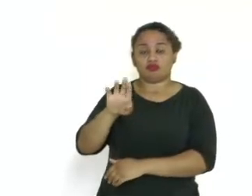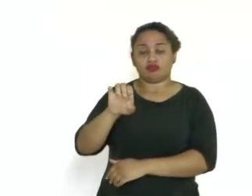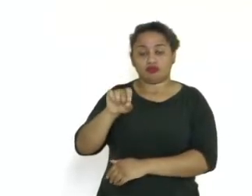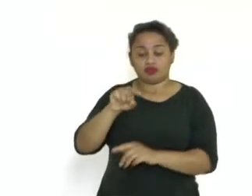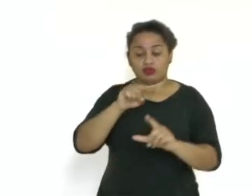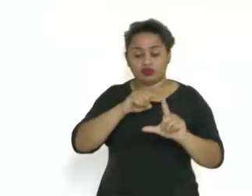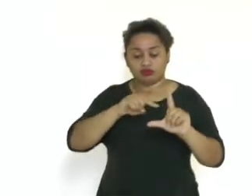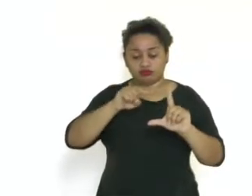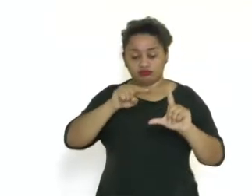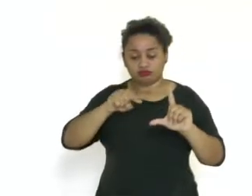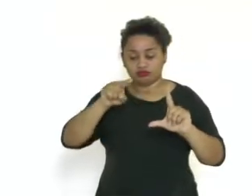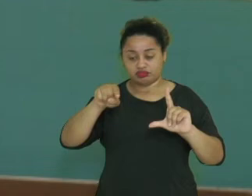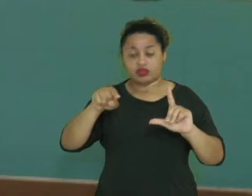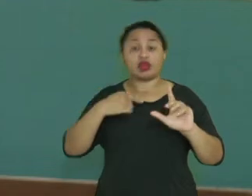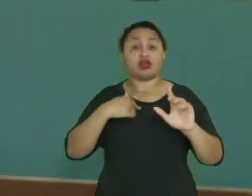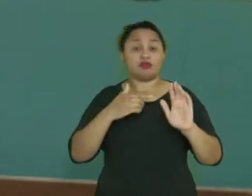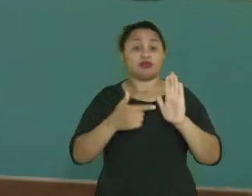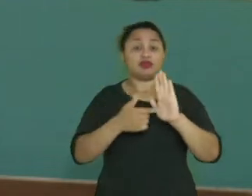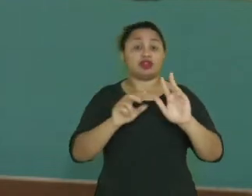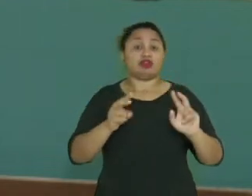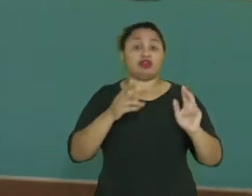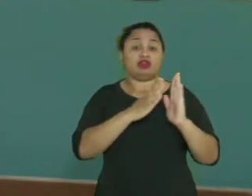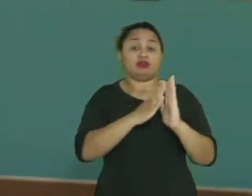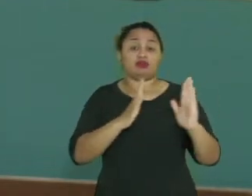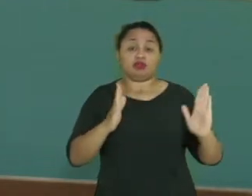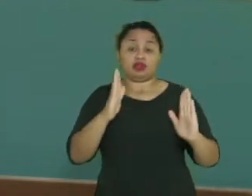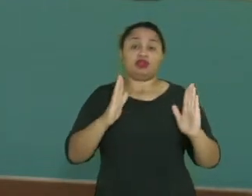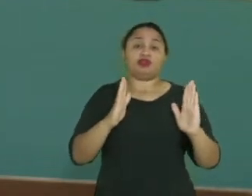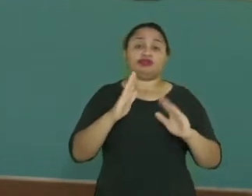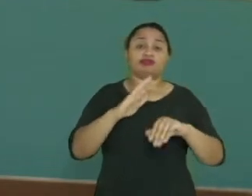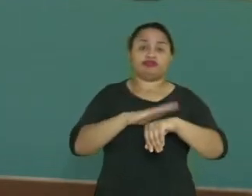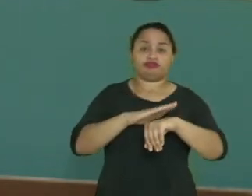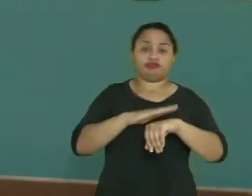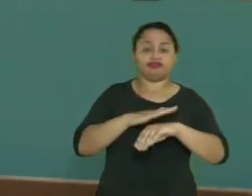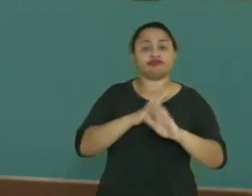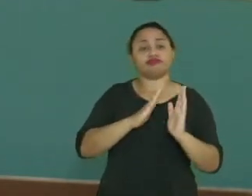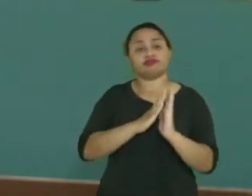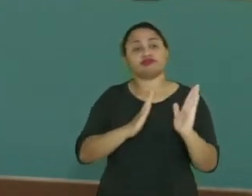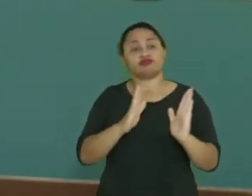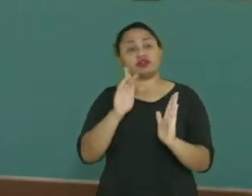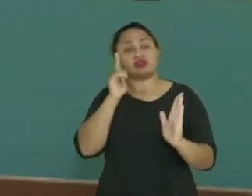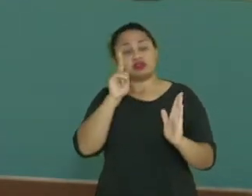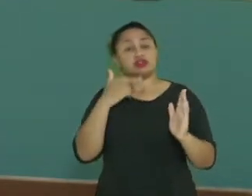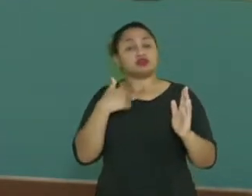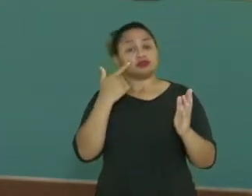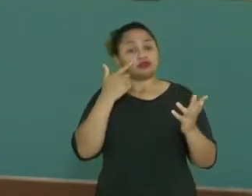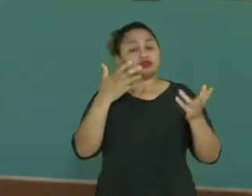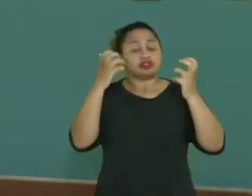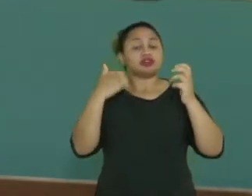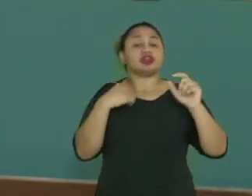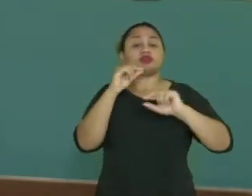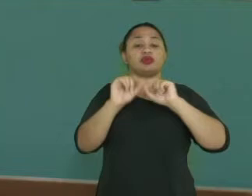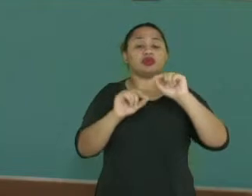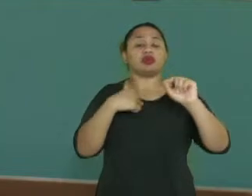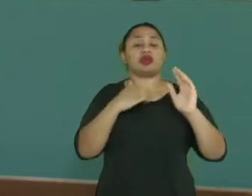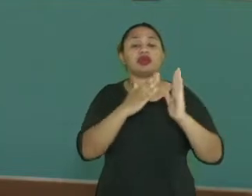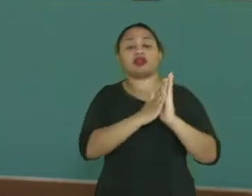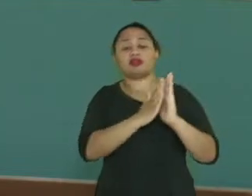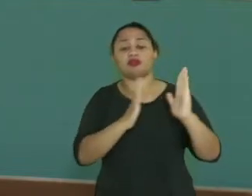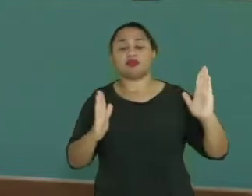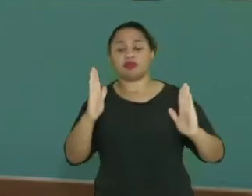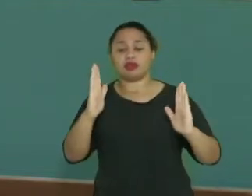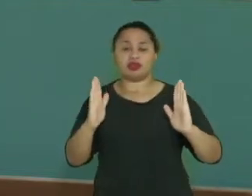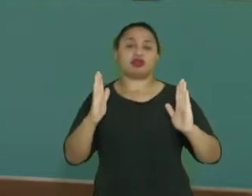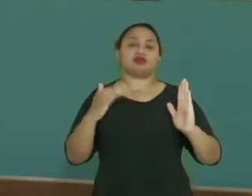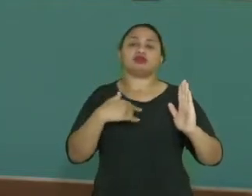valores em um período de tempo, tá? A partir desse gráfico é possível identificar comportamentos de dados ao longo de um período. Então, se é um